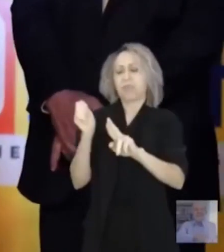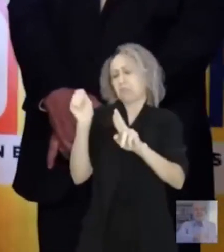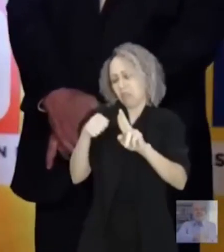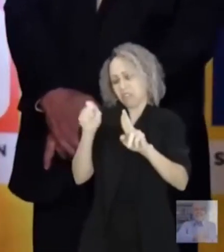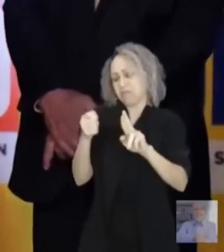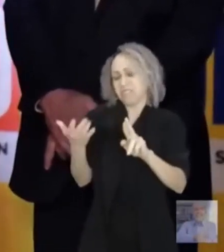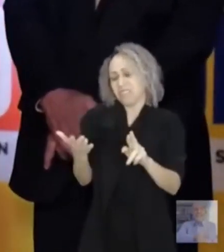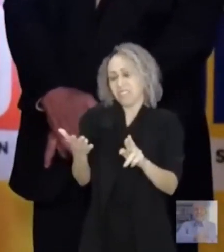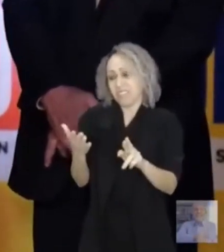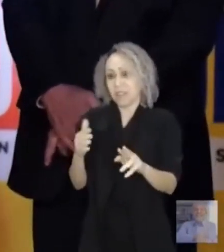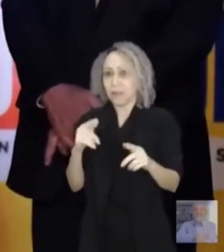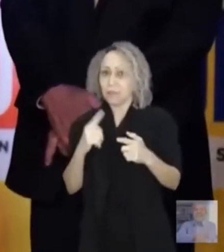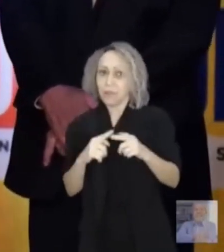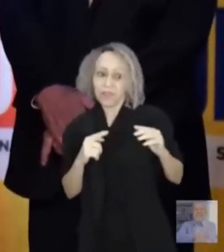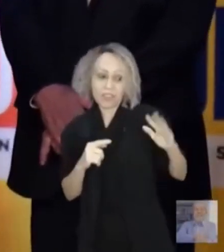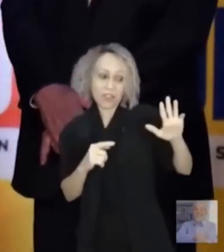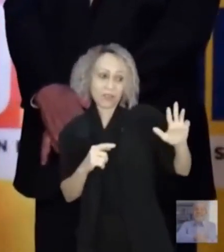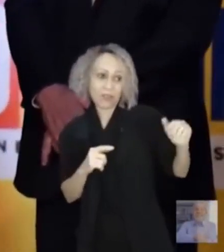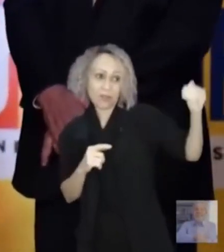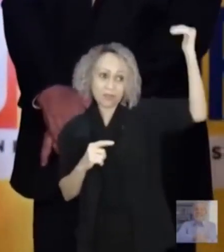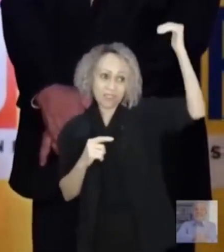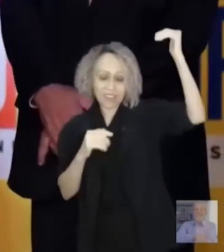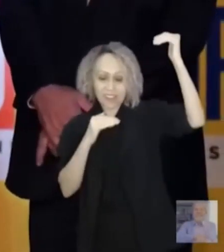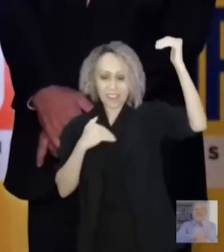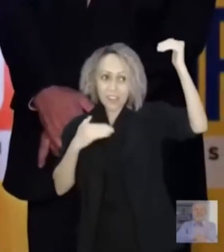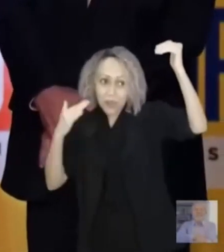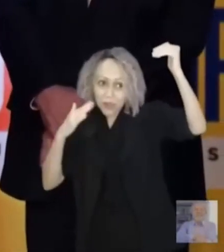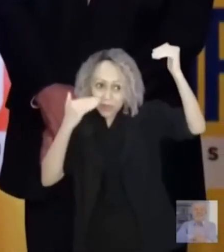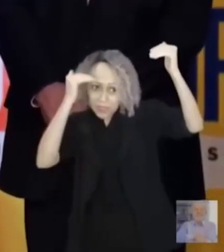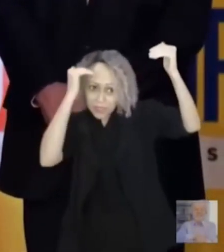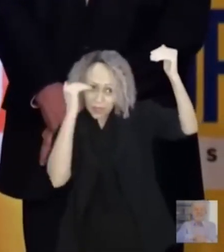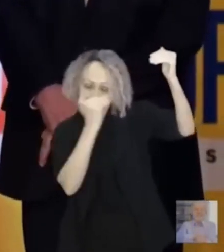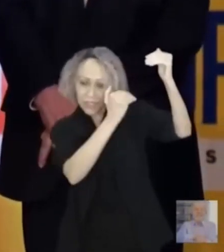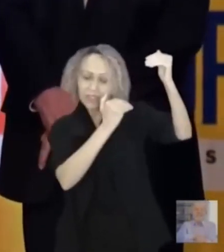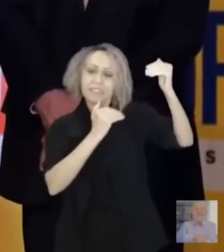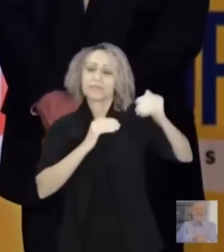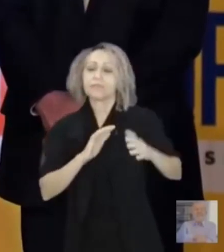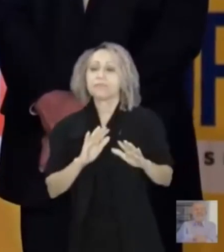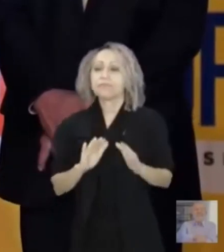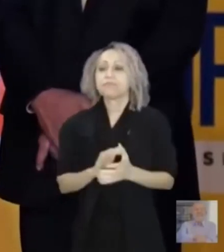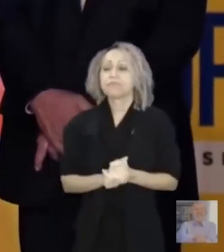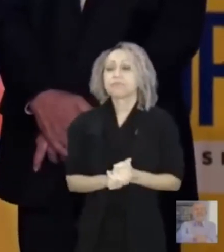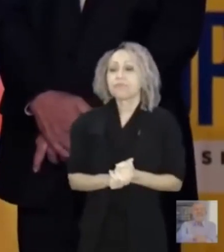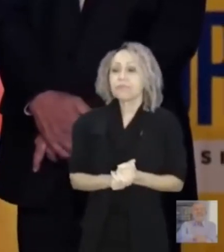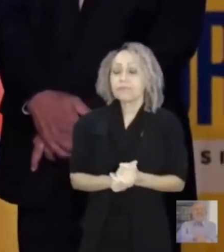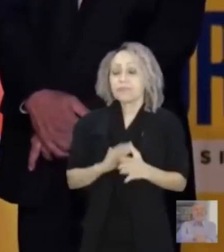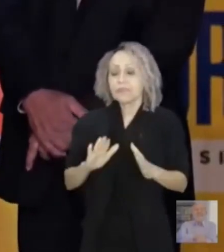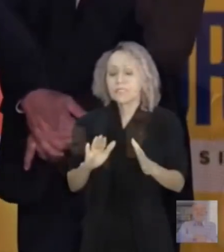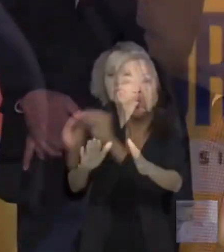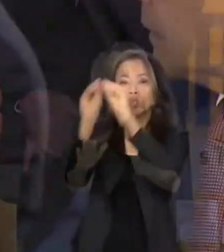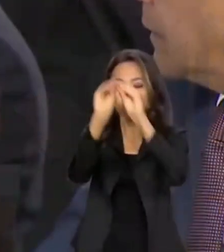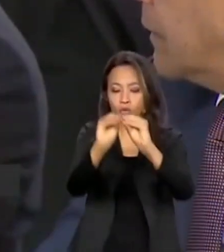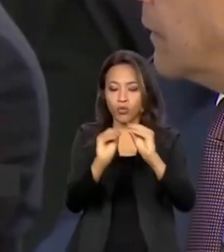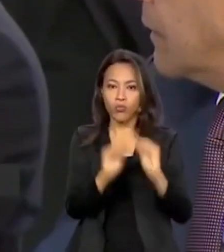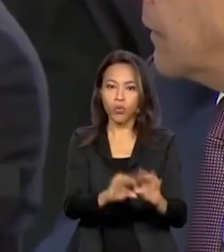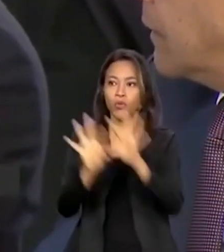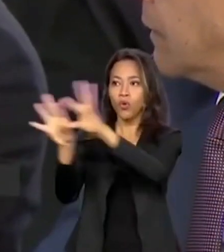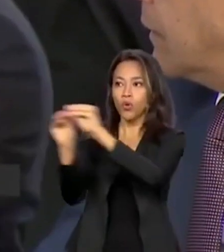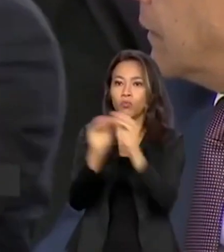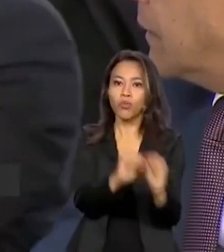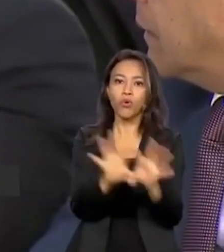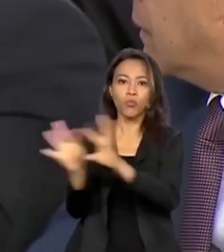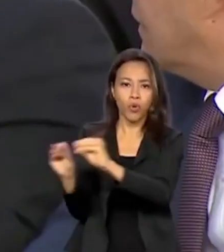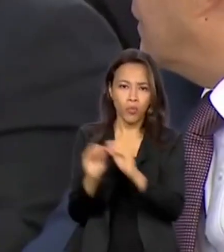Pessoal, notícia muito urgente. Ministro Alexandre de Moraes acabou de pegar todo o governo Lula de surpresa. Então, o